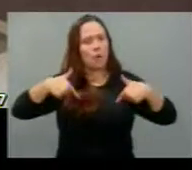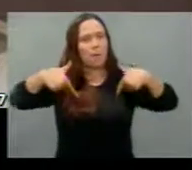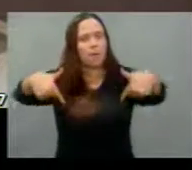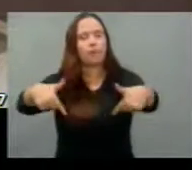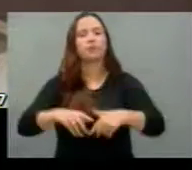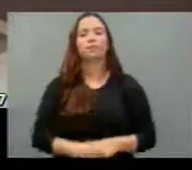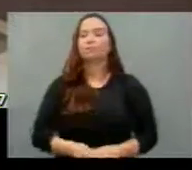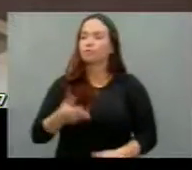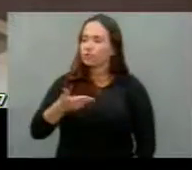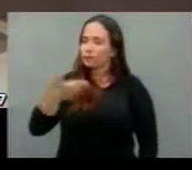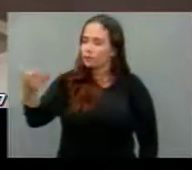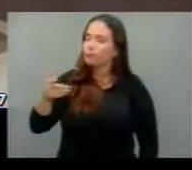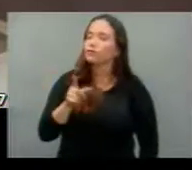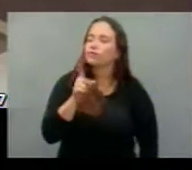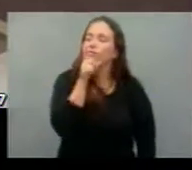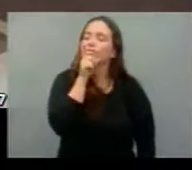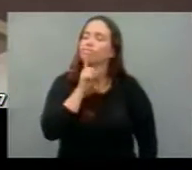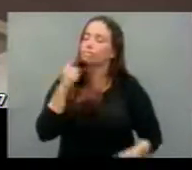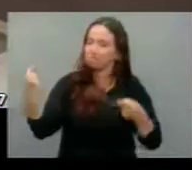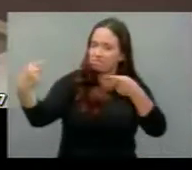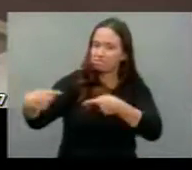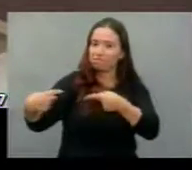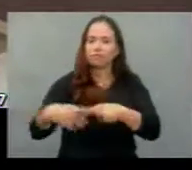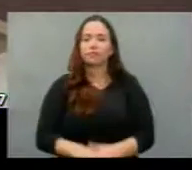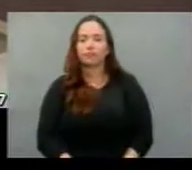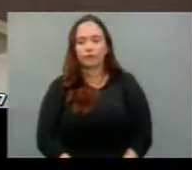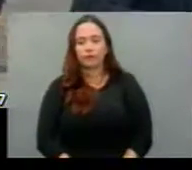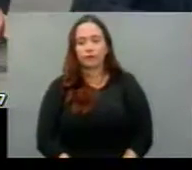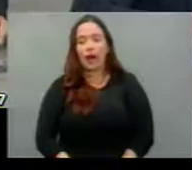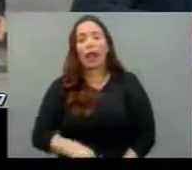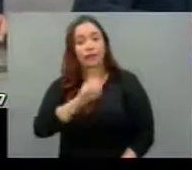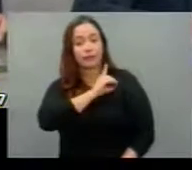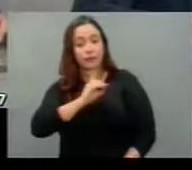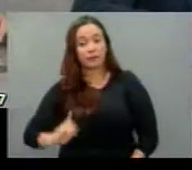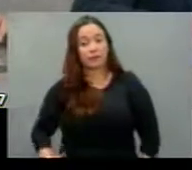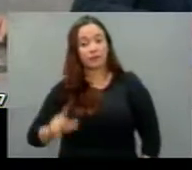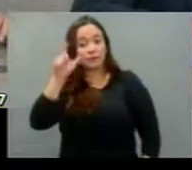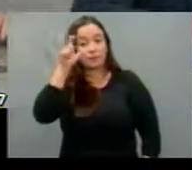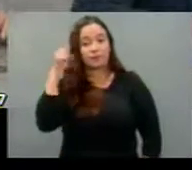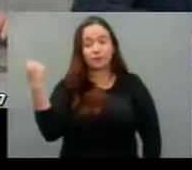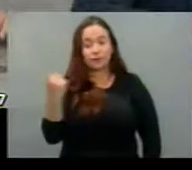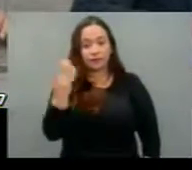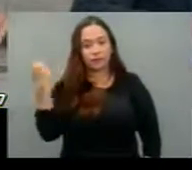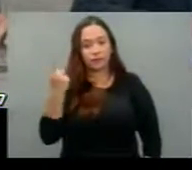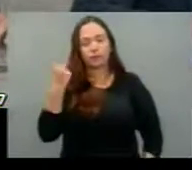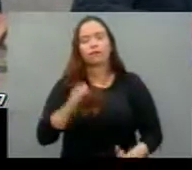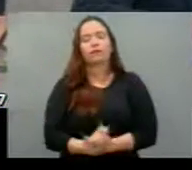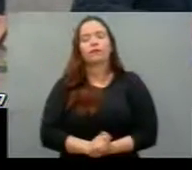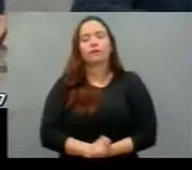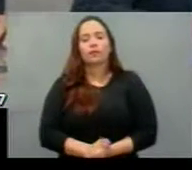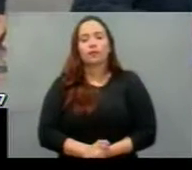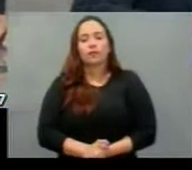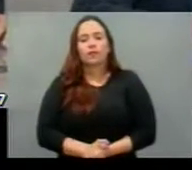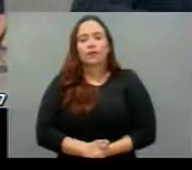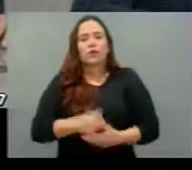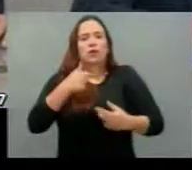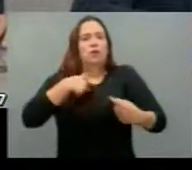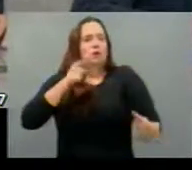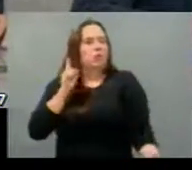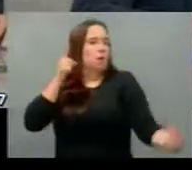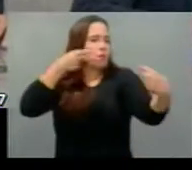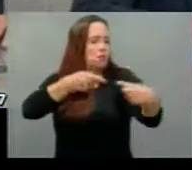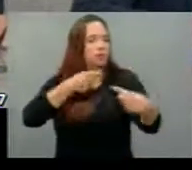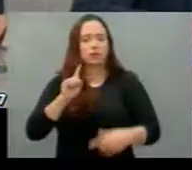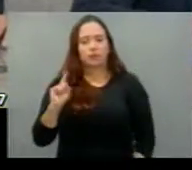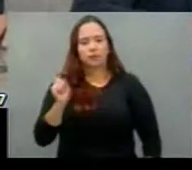para o contraponto o deputado Daniel Oliveira. Deputado Renato Roseno, não diria nem que um contraponto.